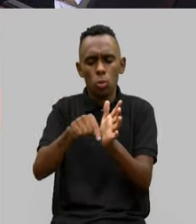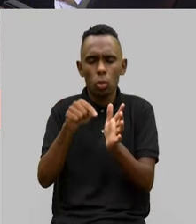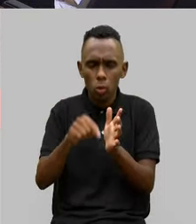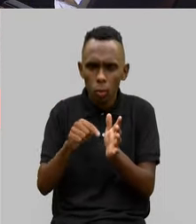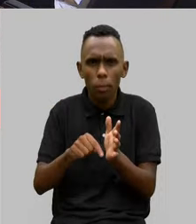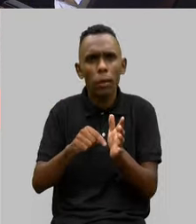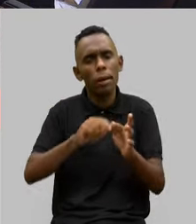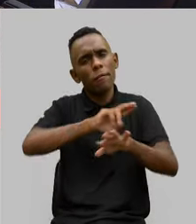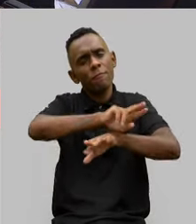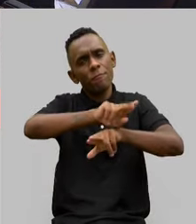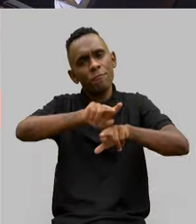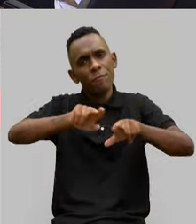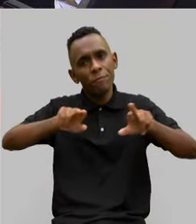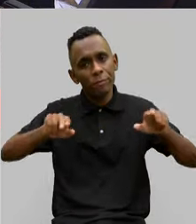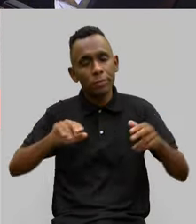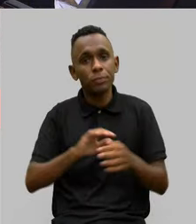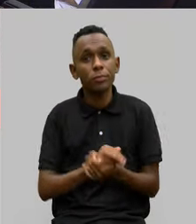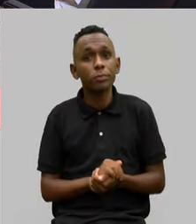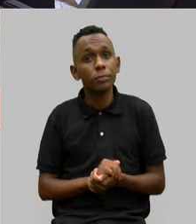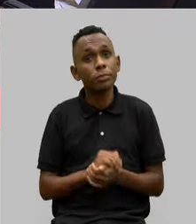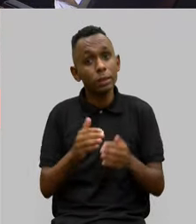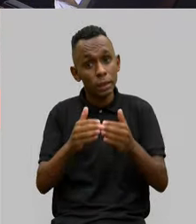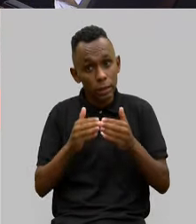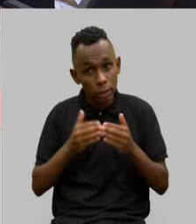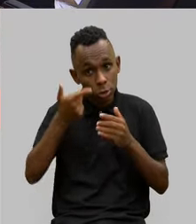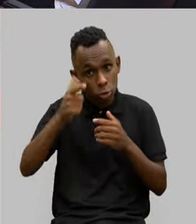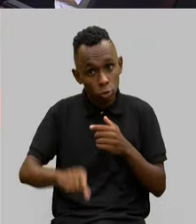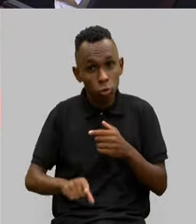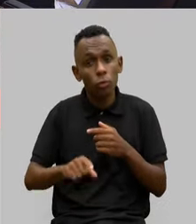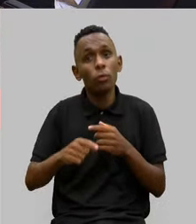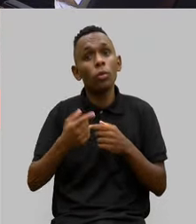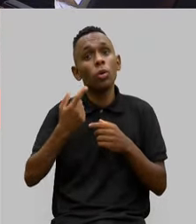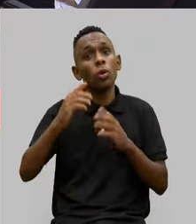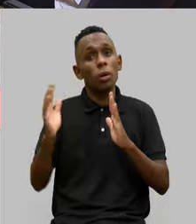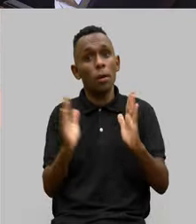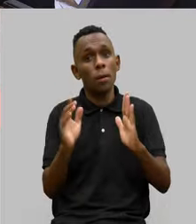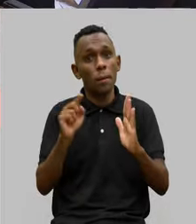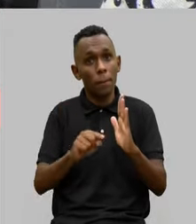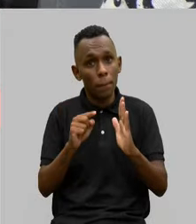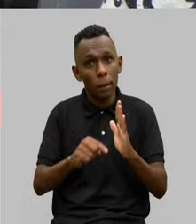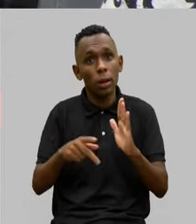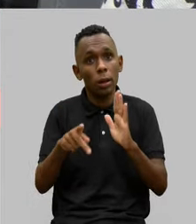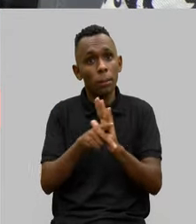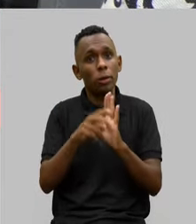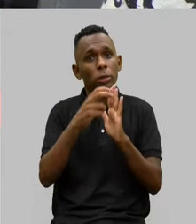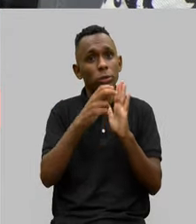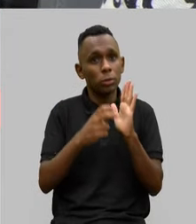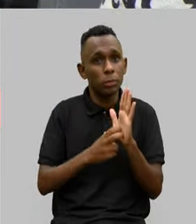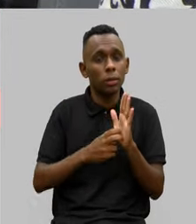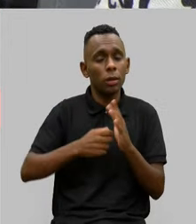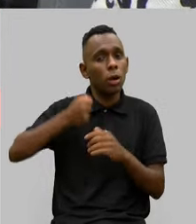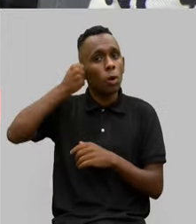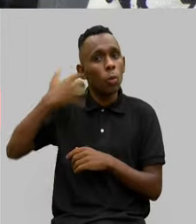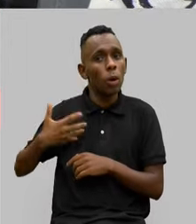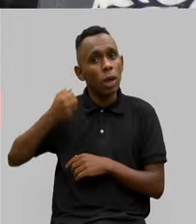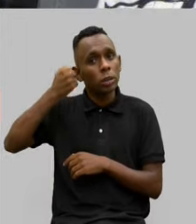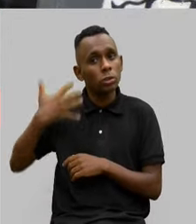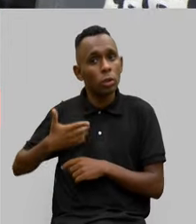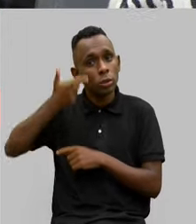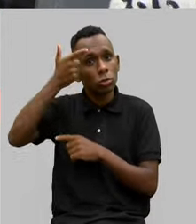heterogêneo eh peço licença mais uma vez que a a gente tá no período distinto da manhã de fazer minha audio descrição